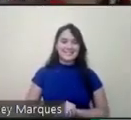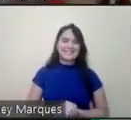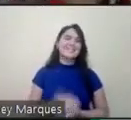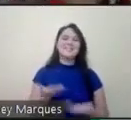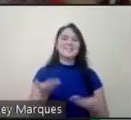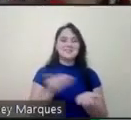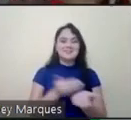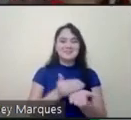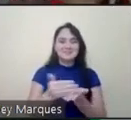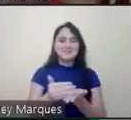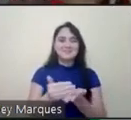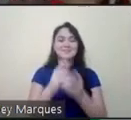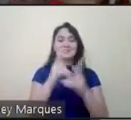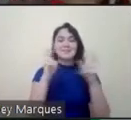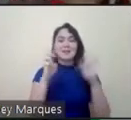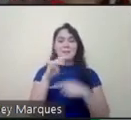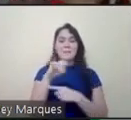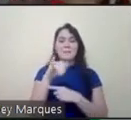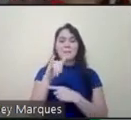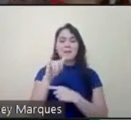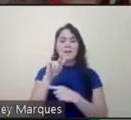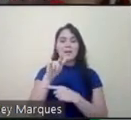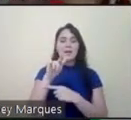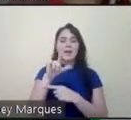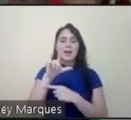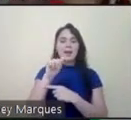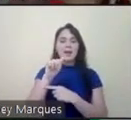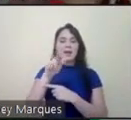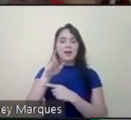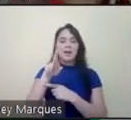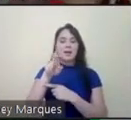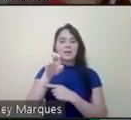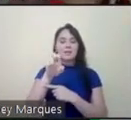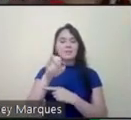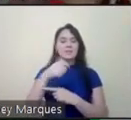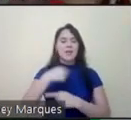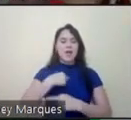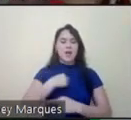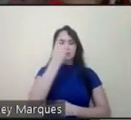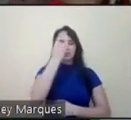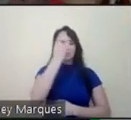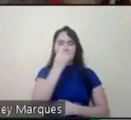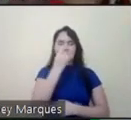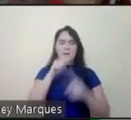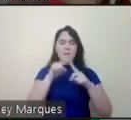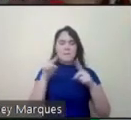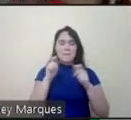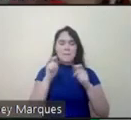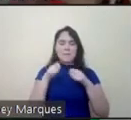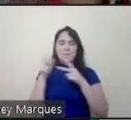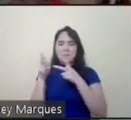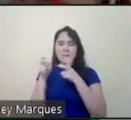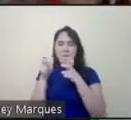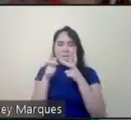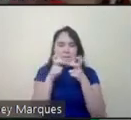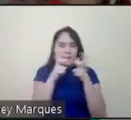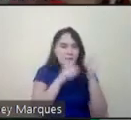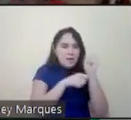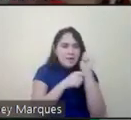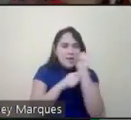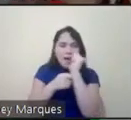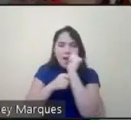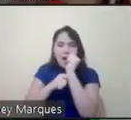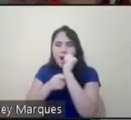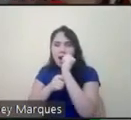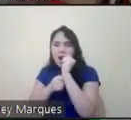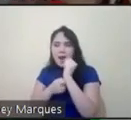O Milagre. Eu sou um cego, mas enxergo os segredos. A dissimulação não ultrapassa